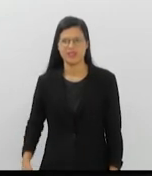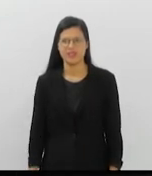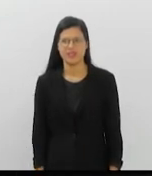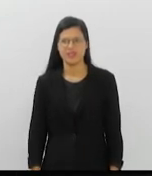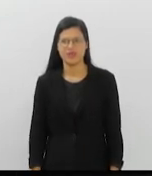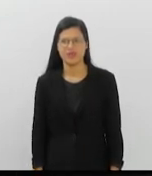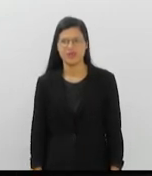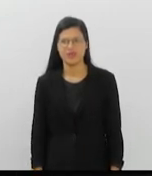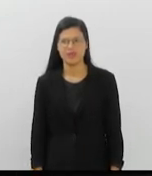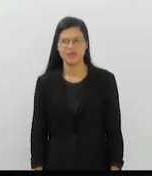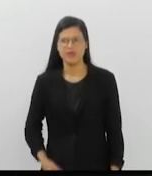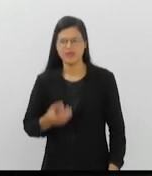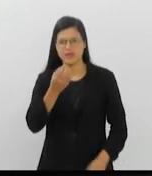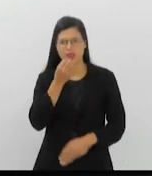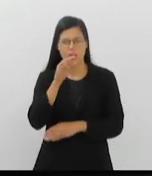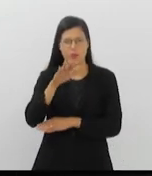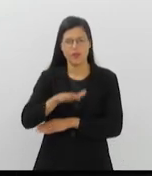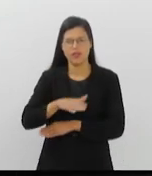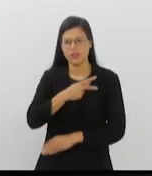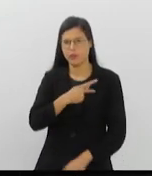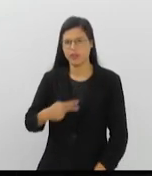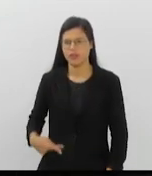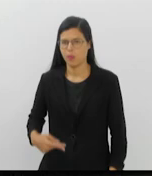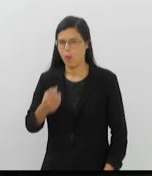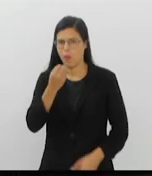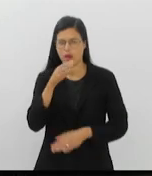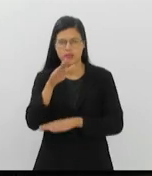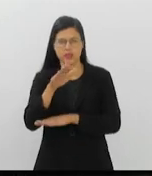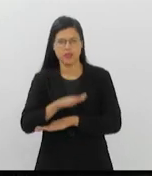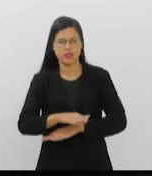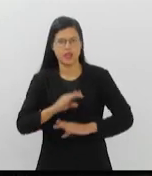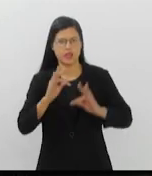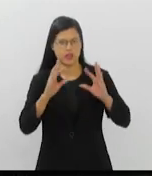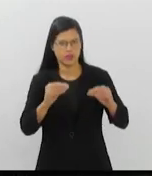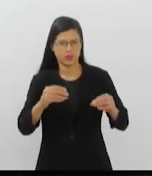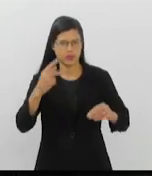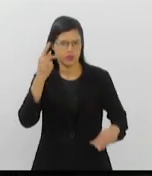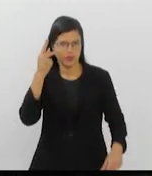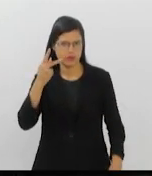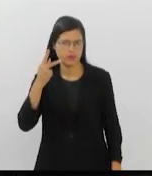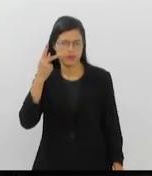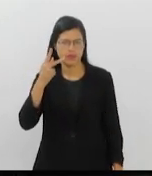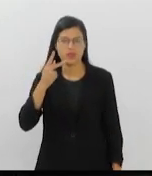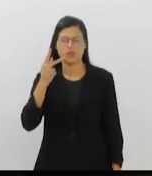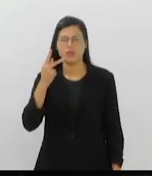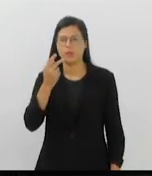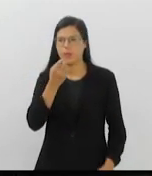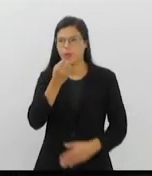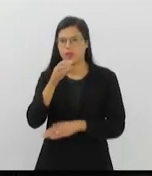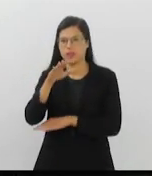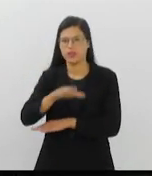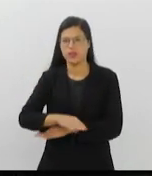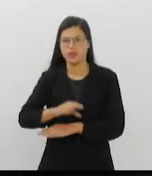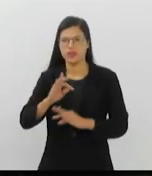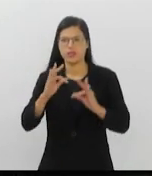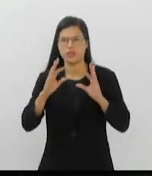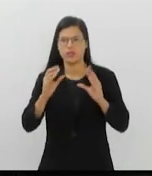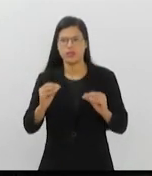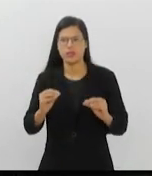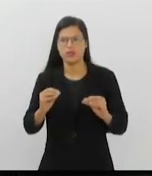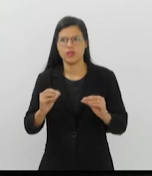presidente Boa tarde Nobre Presidente Boa tarde a todos parlamentares Boa tarde a todos aqueles